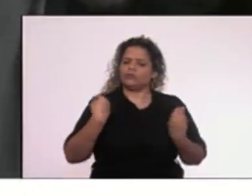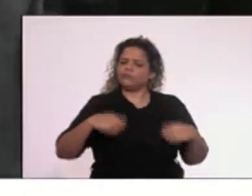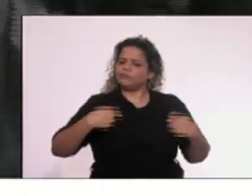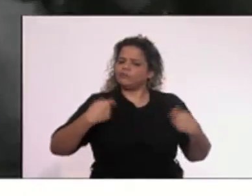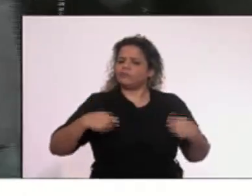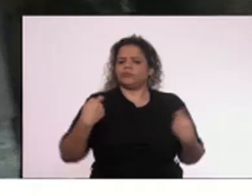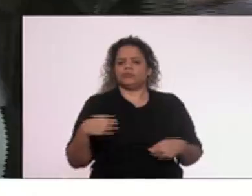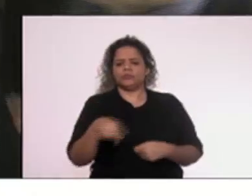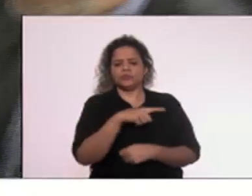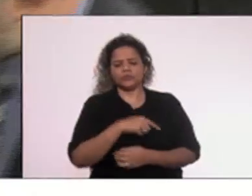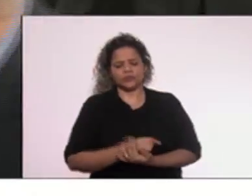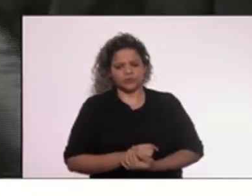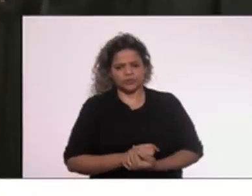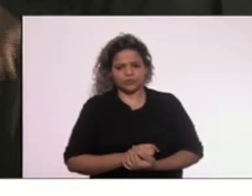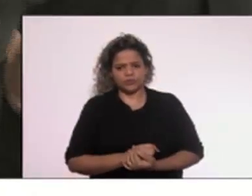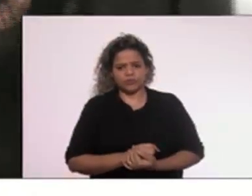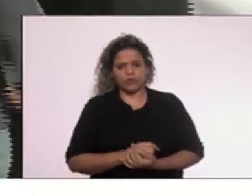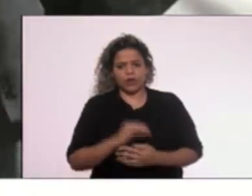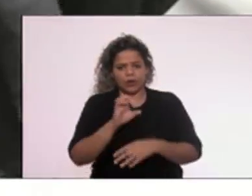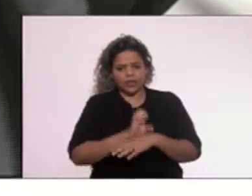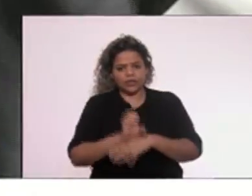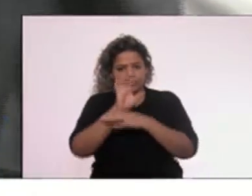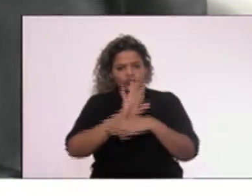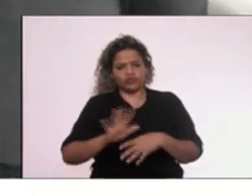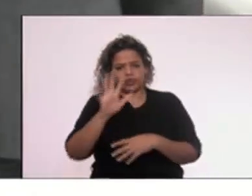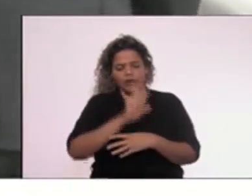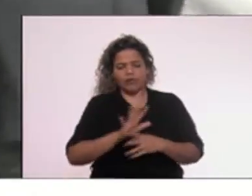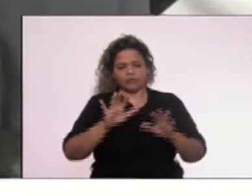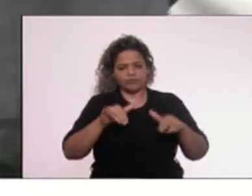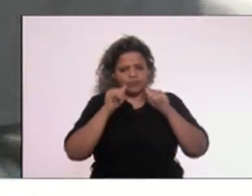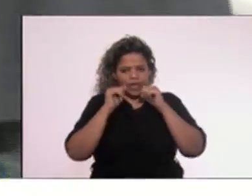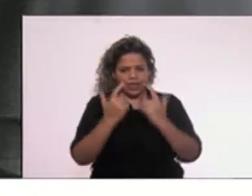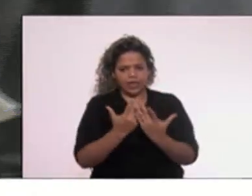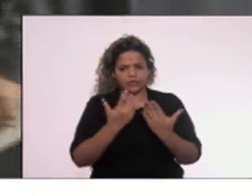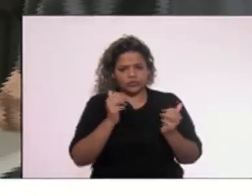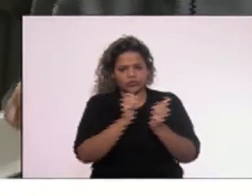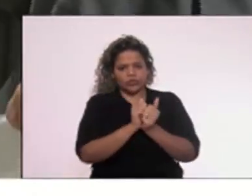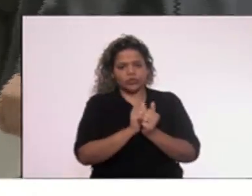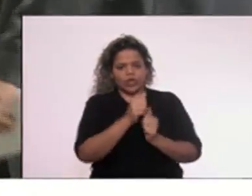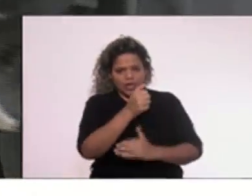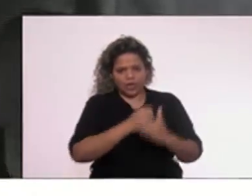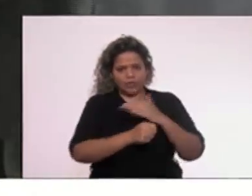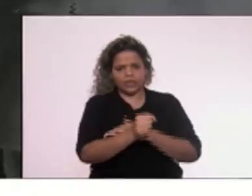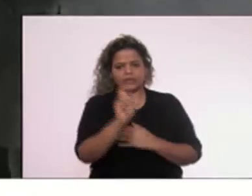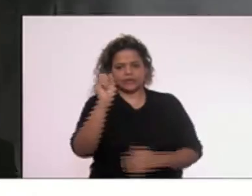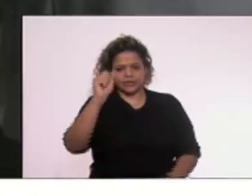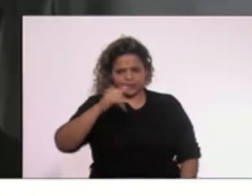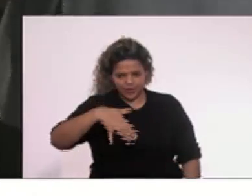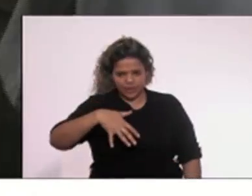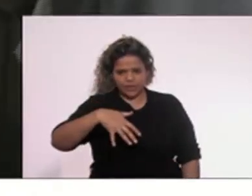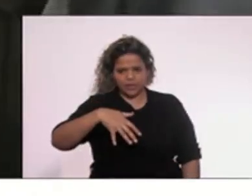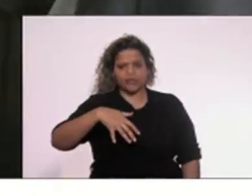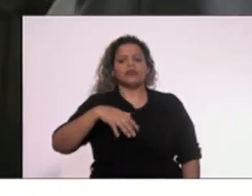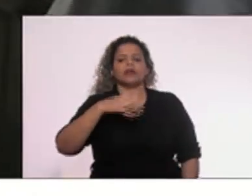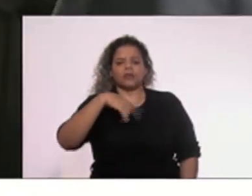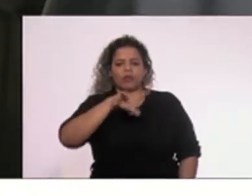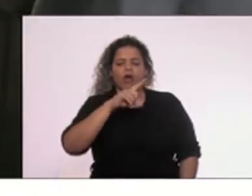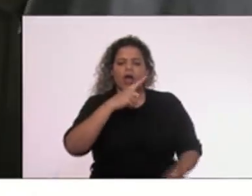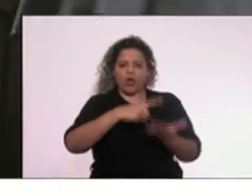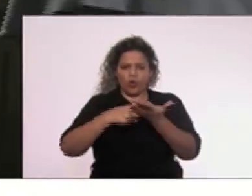oportuno e necessário do Executivo com o Parlamento. Por isso, o encaminhamento é pelo voto sim,